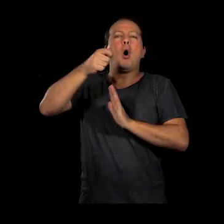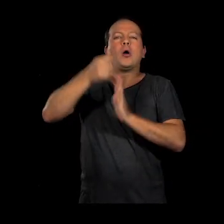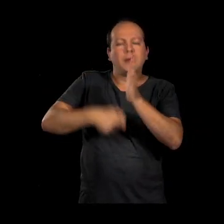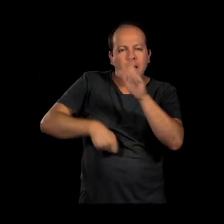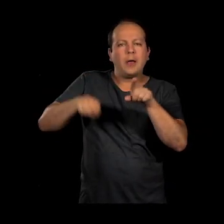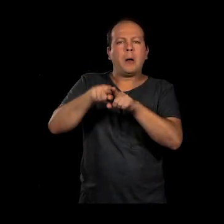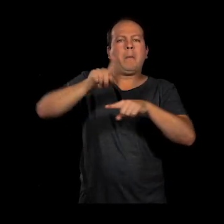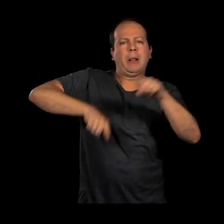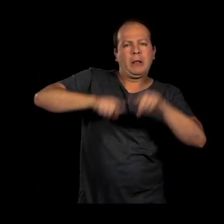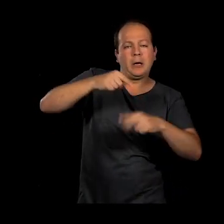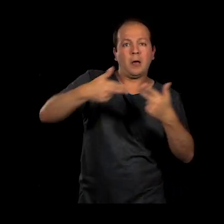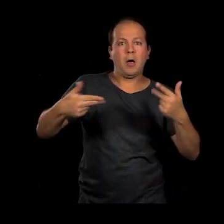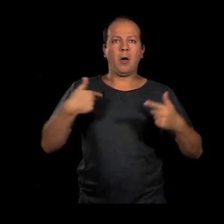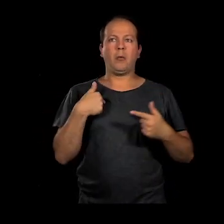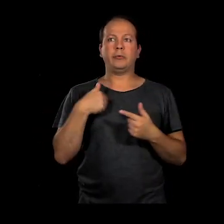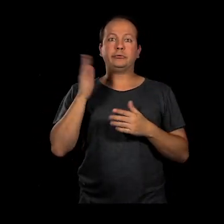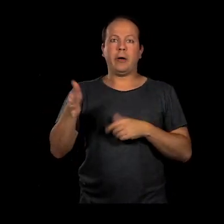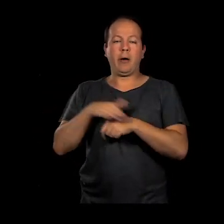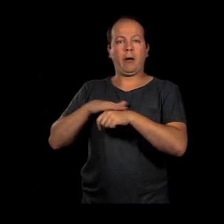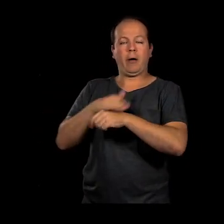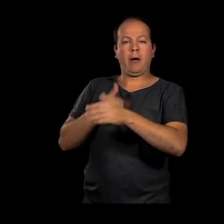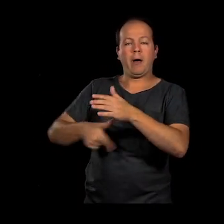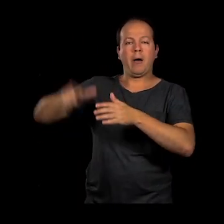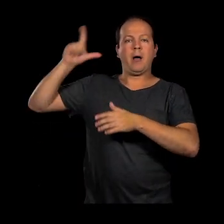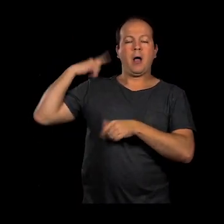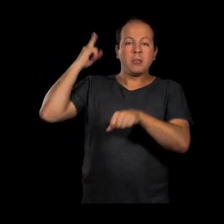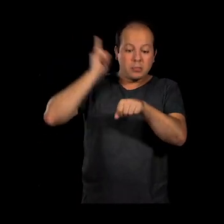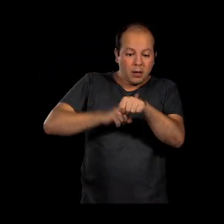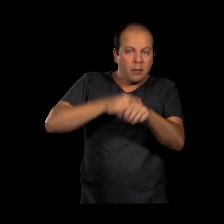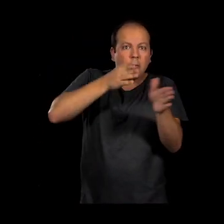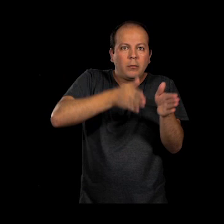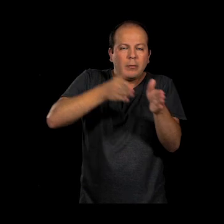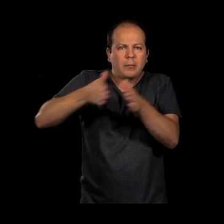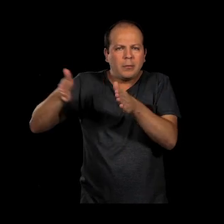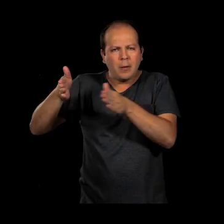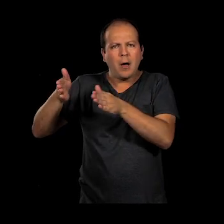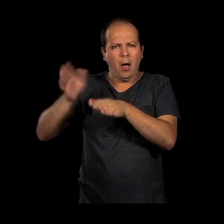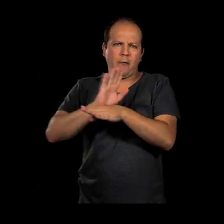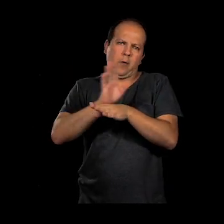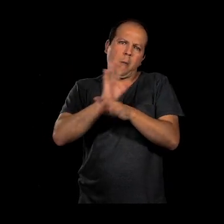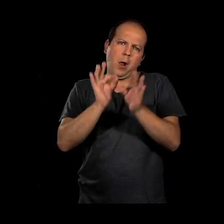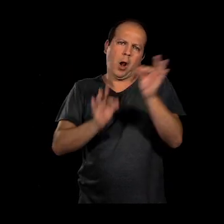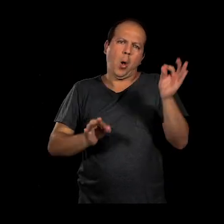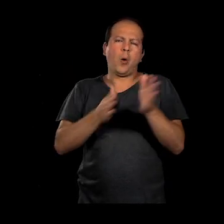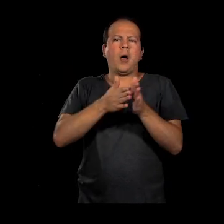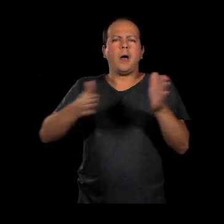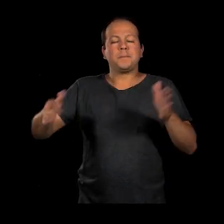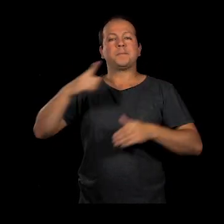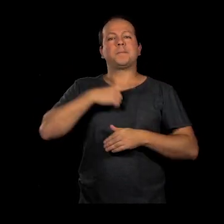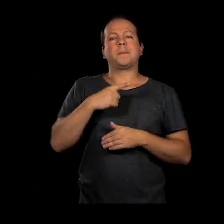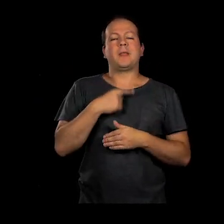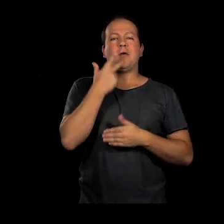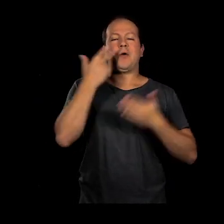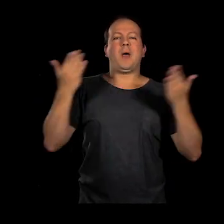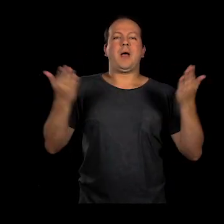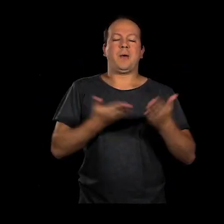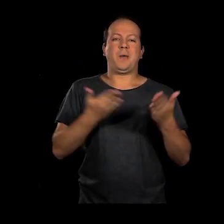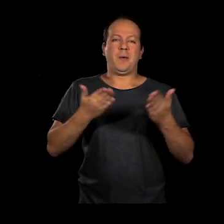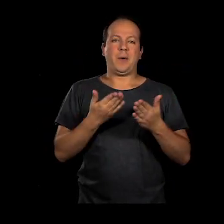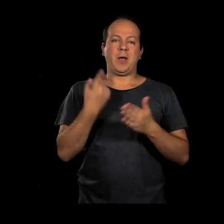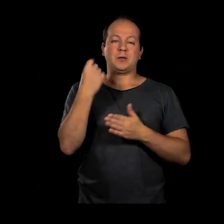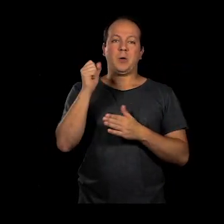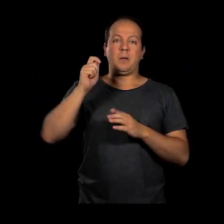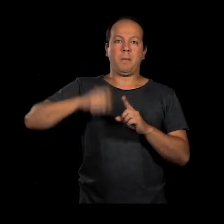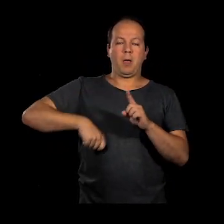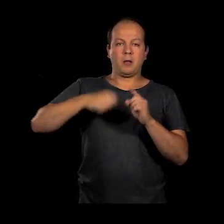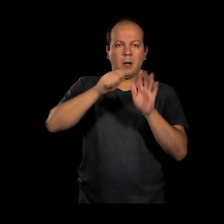voltando no material que eu entrevistei, até porque você tem um tempo, né? A produção de um longa, a gente tem agora, tá previsto 18 meses só